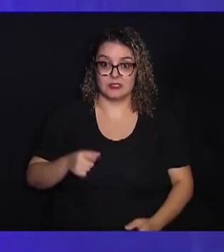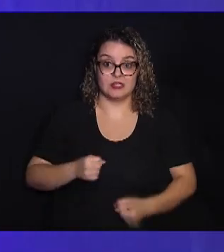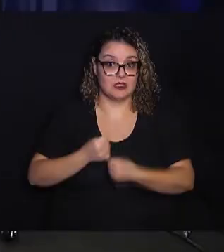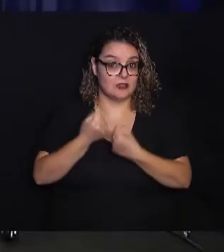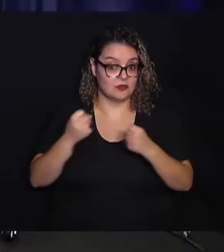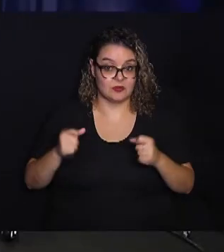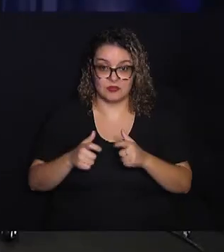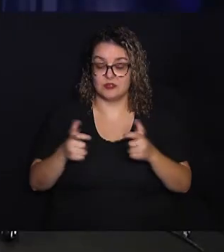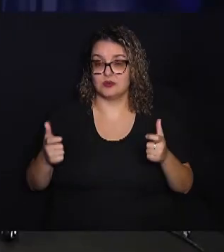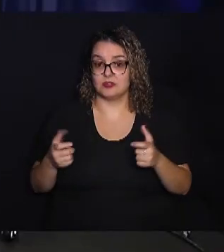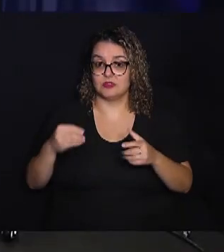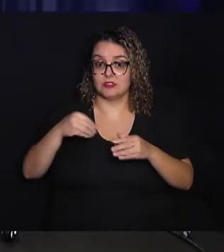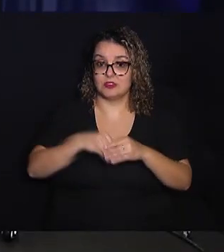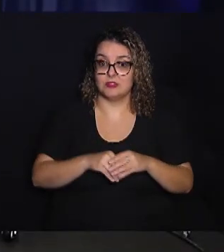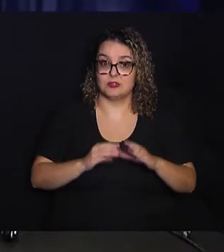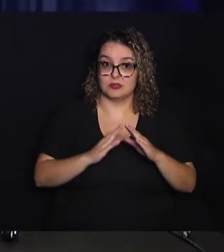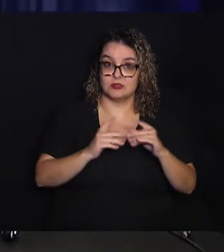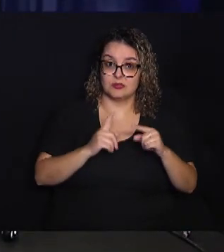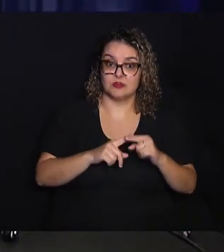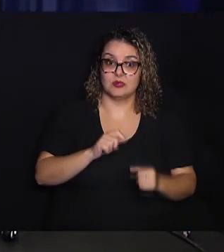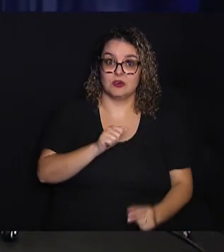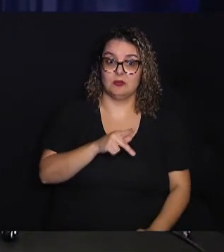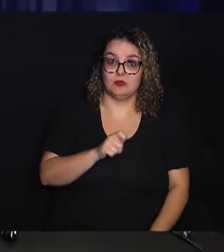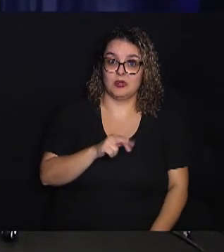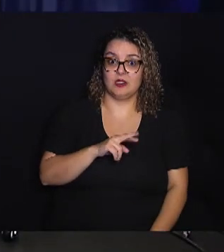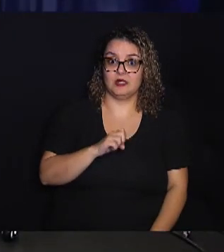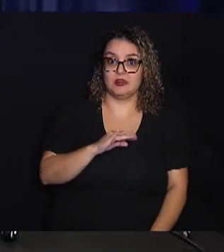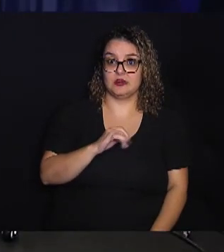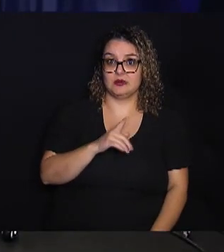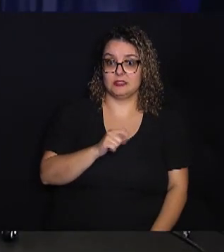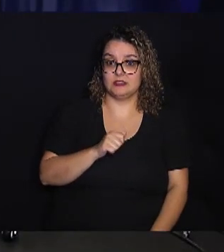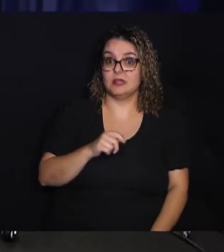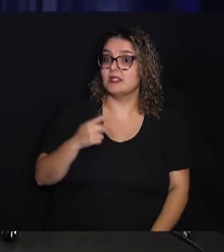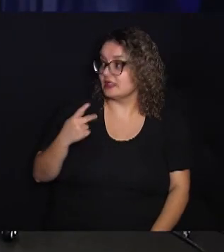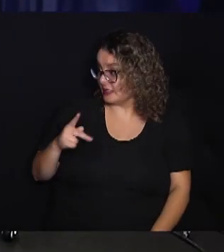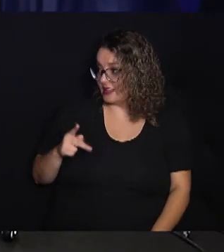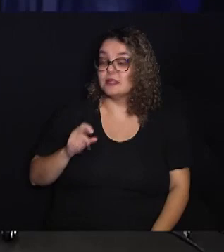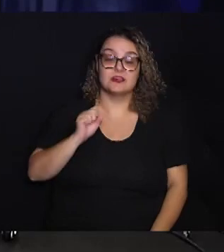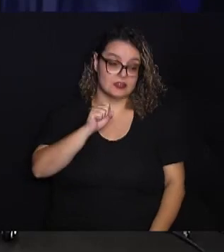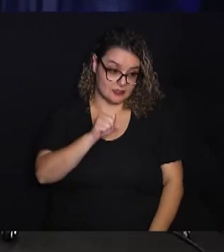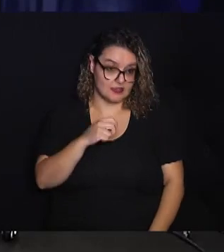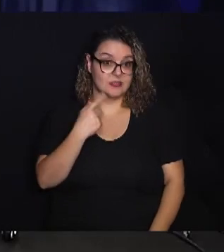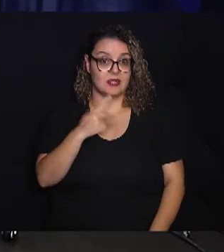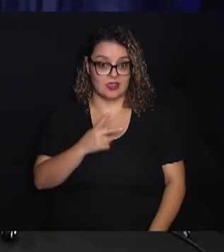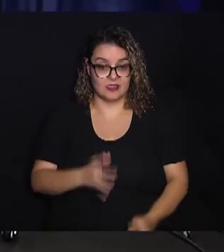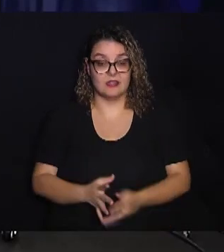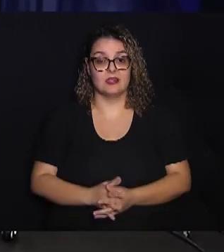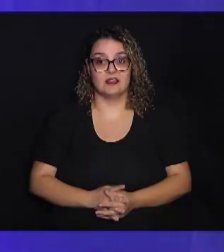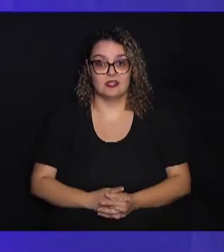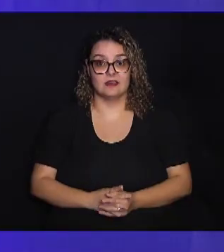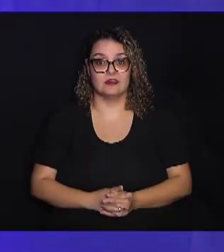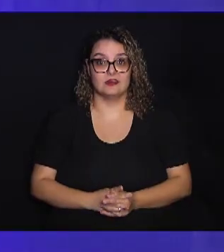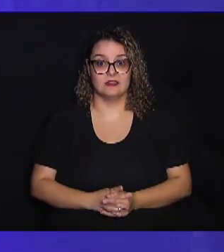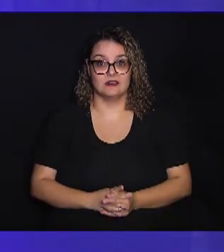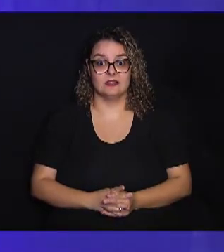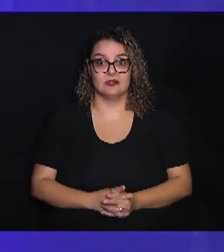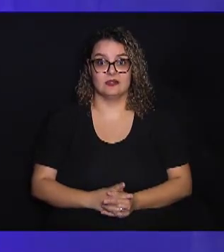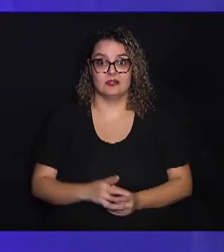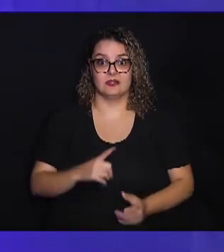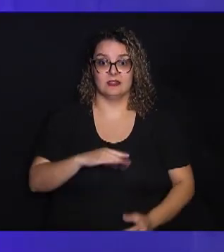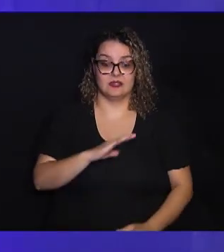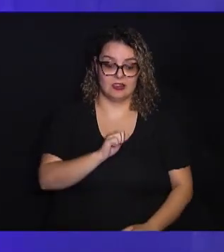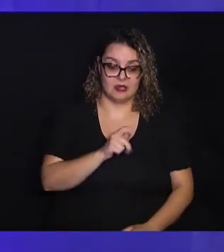estão dentro do Santuário Nacional de Aparecida. E são dele. E que são dele, né? Então, tem na